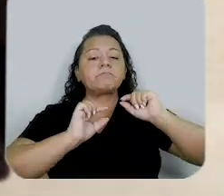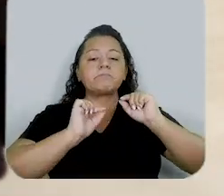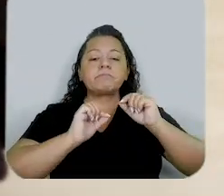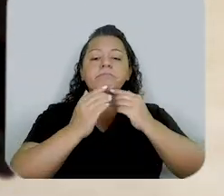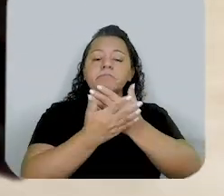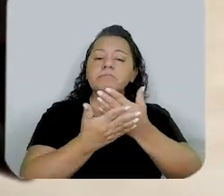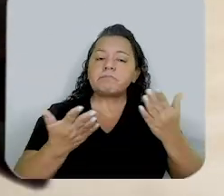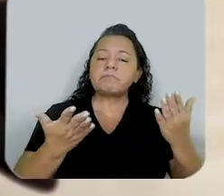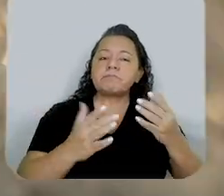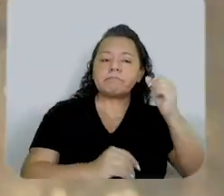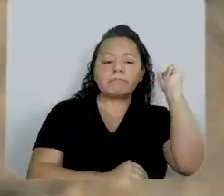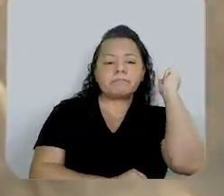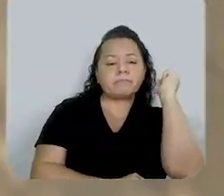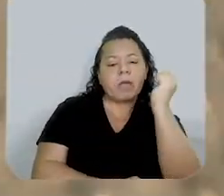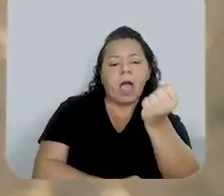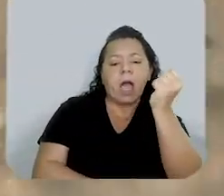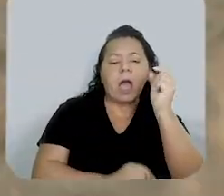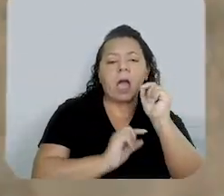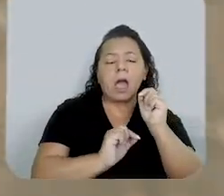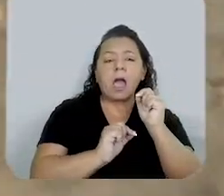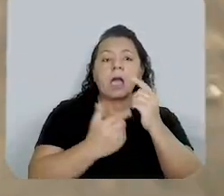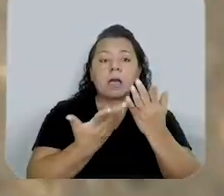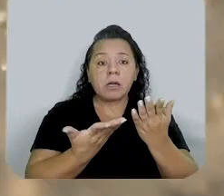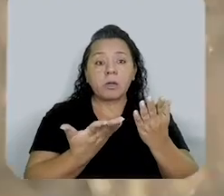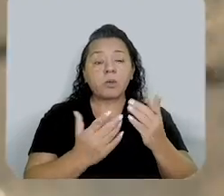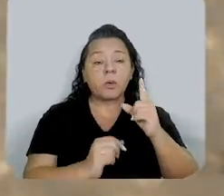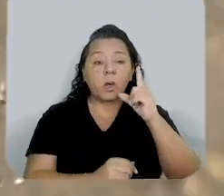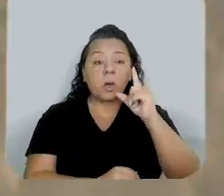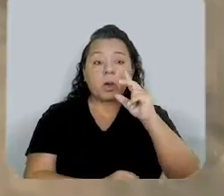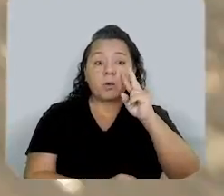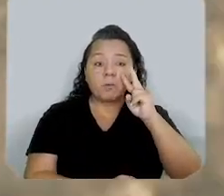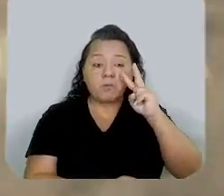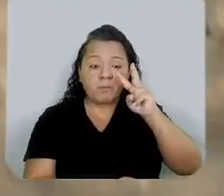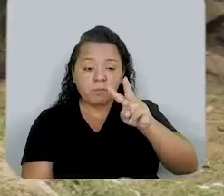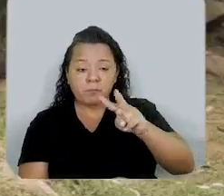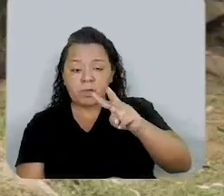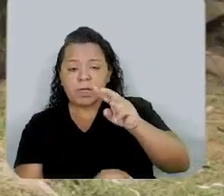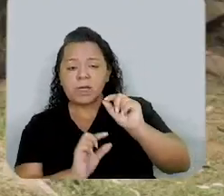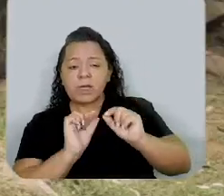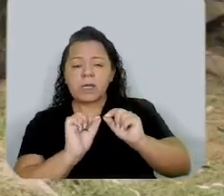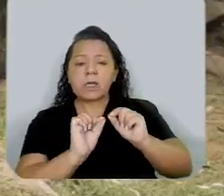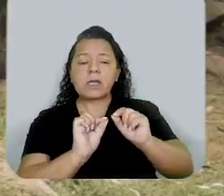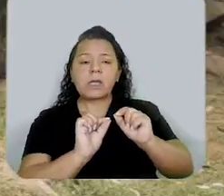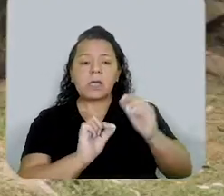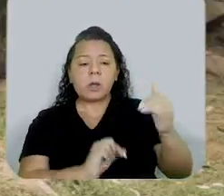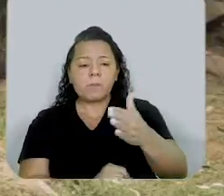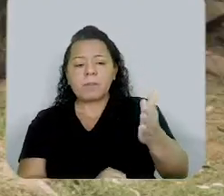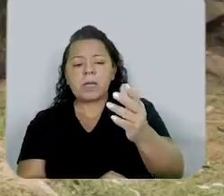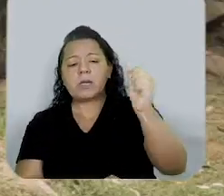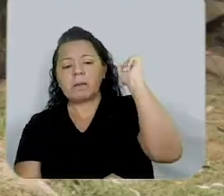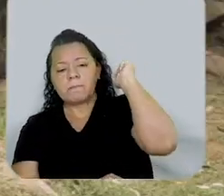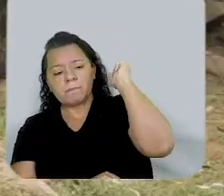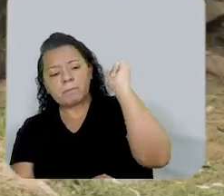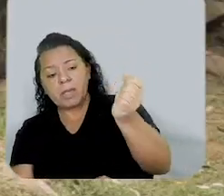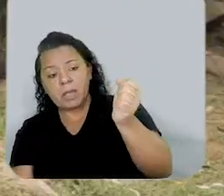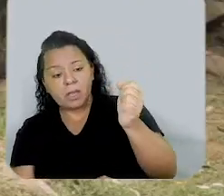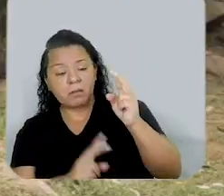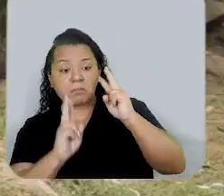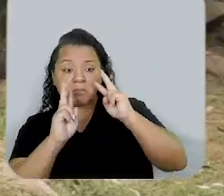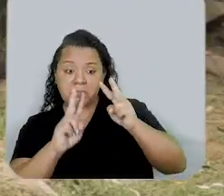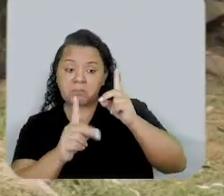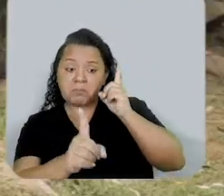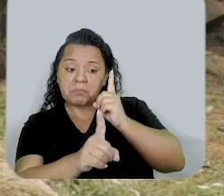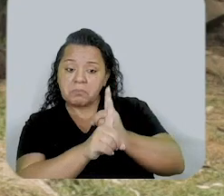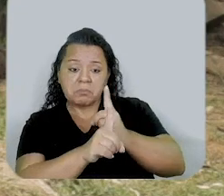boiar ali, a distância ali, você calcular e acertar naquele peixe que você não está nem vendo. Todo mundo do meu filho aqui vive só